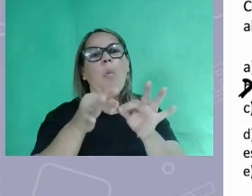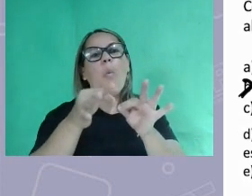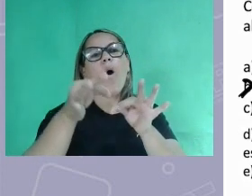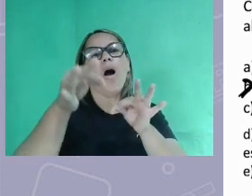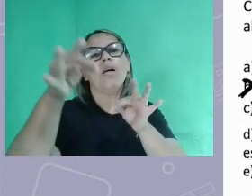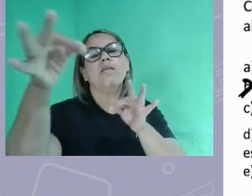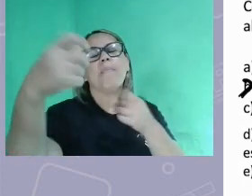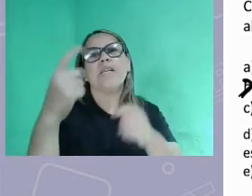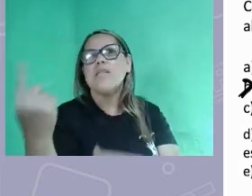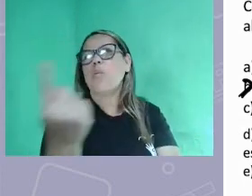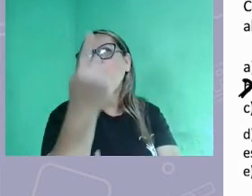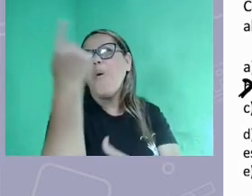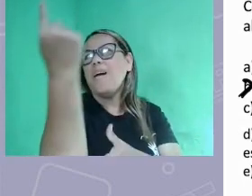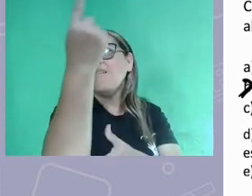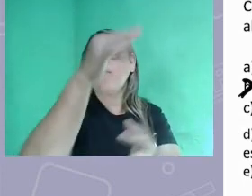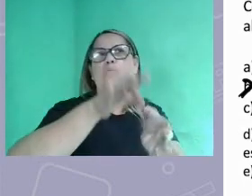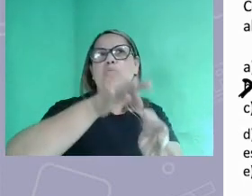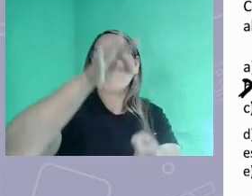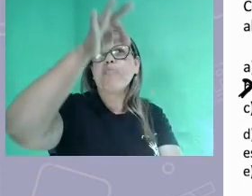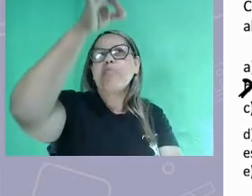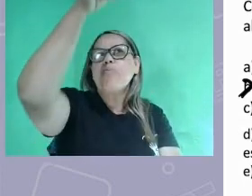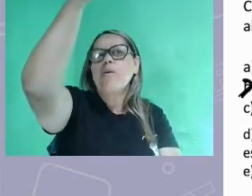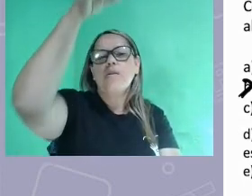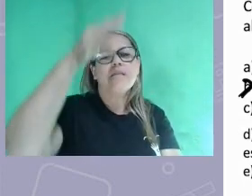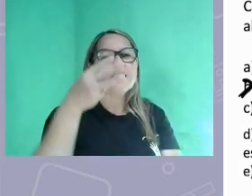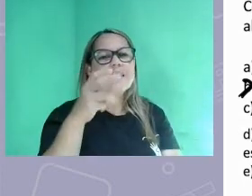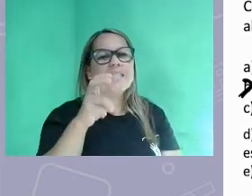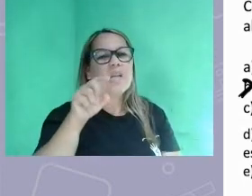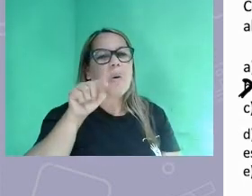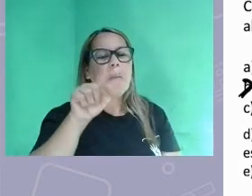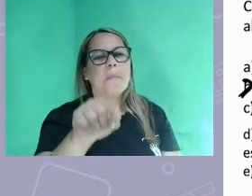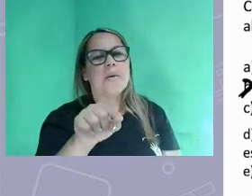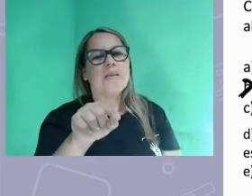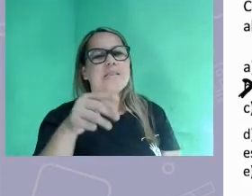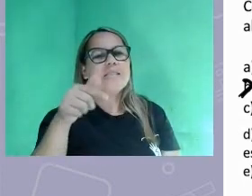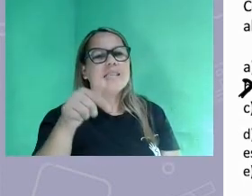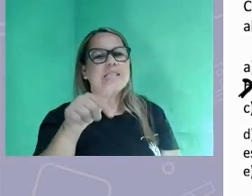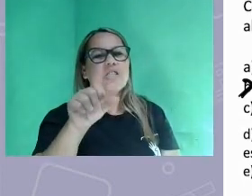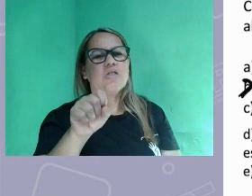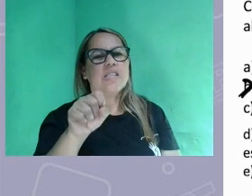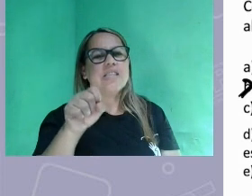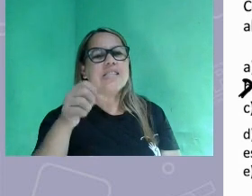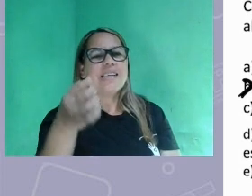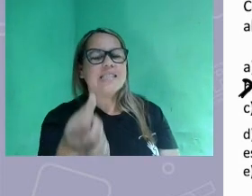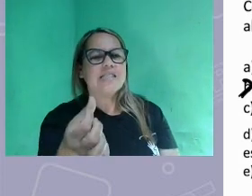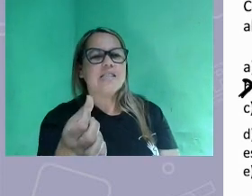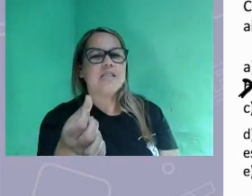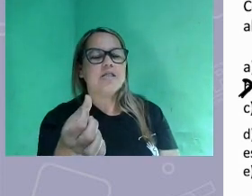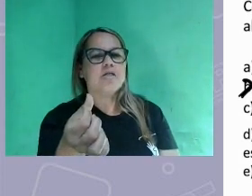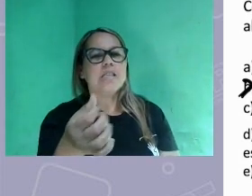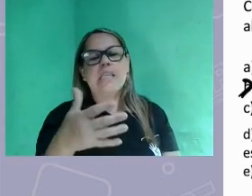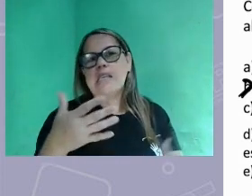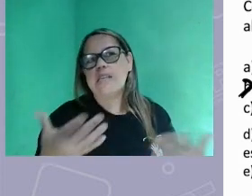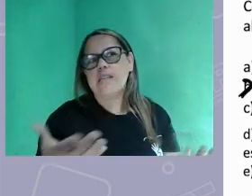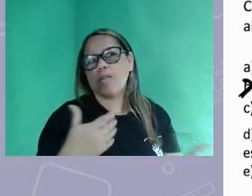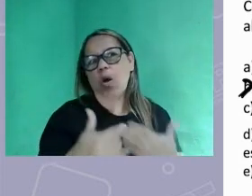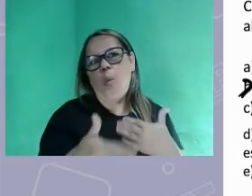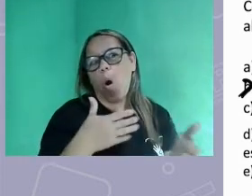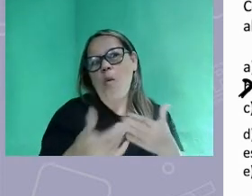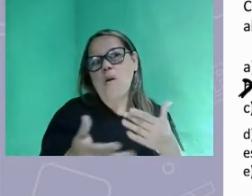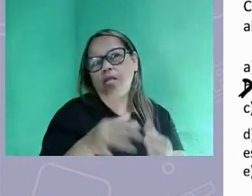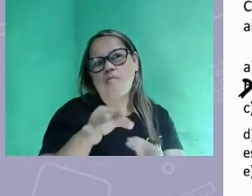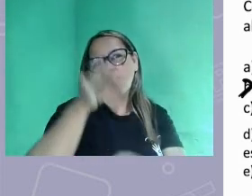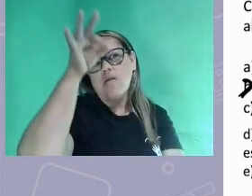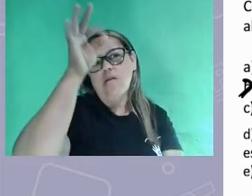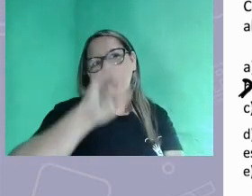altitude de aproximadamente 35.786 ok então não é qualquer distância e